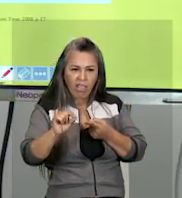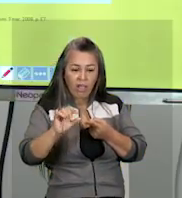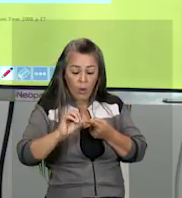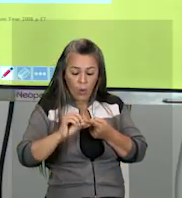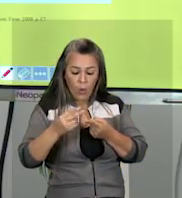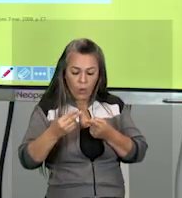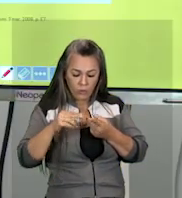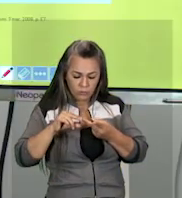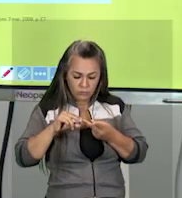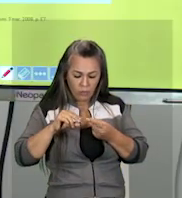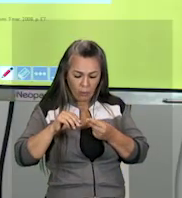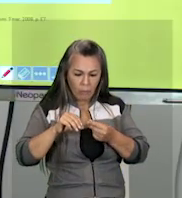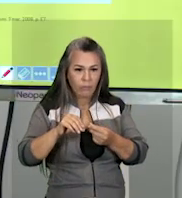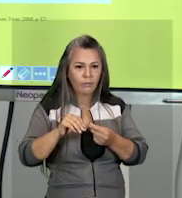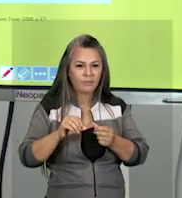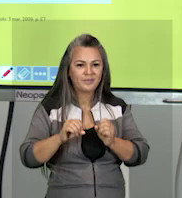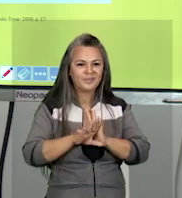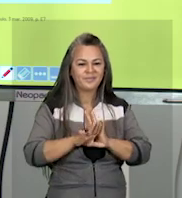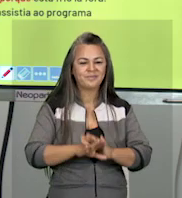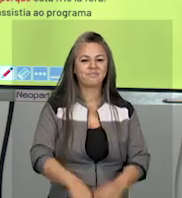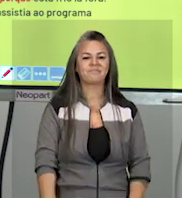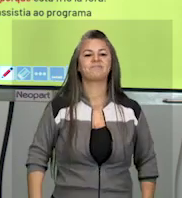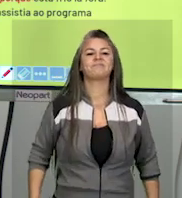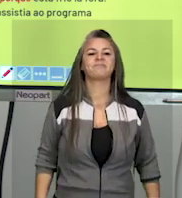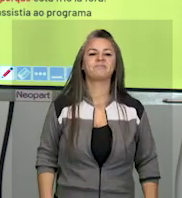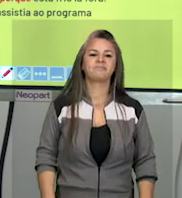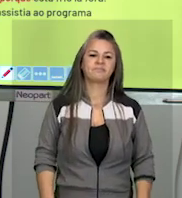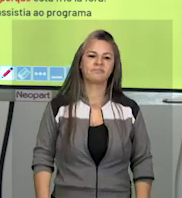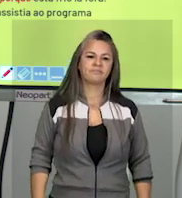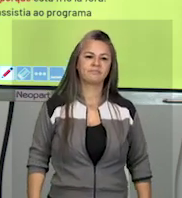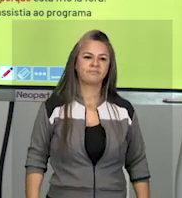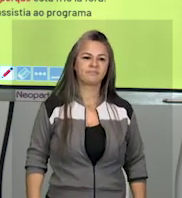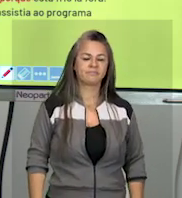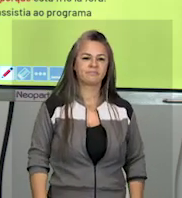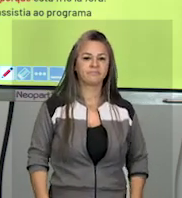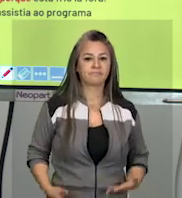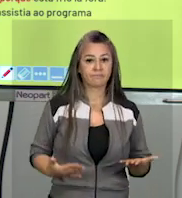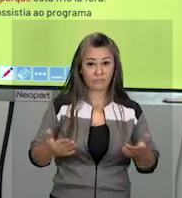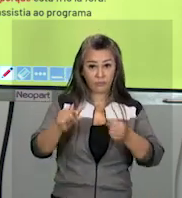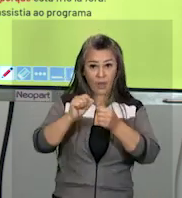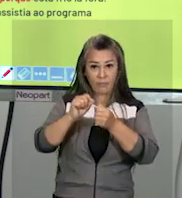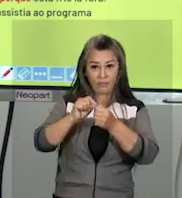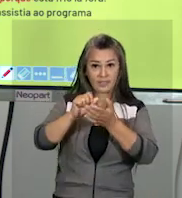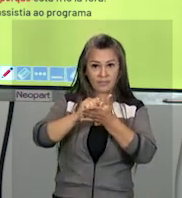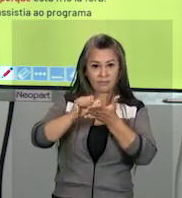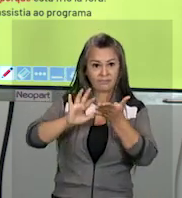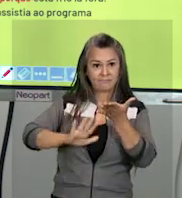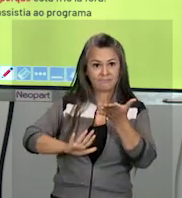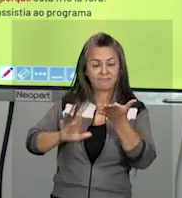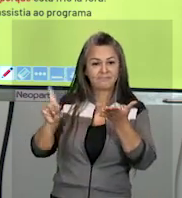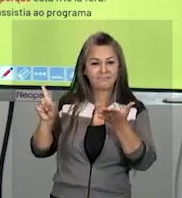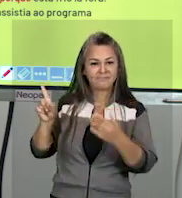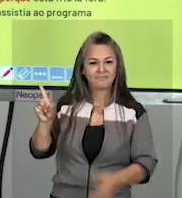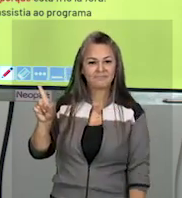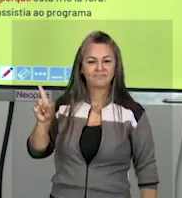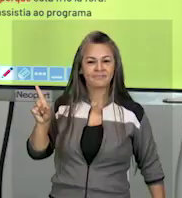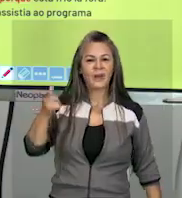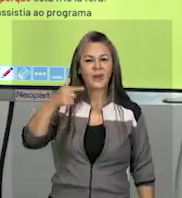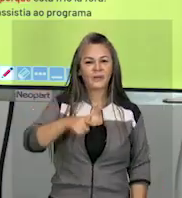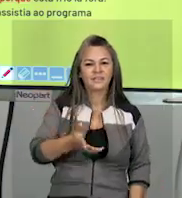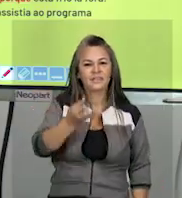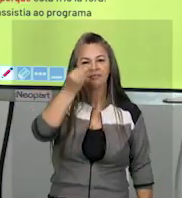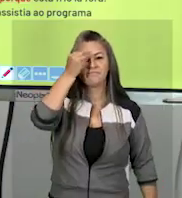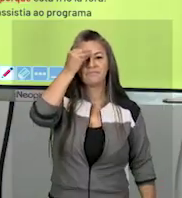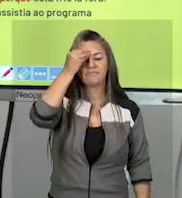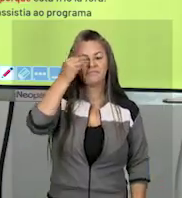Bom, vamos para o próximo slide e último. Vamos fazer uma questão aqui, para a gente fechar.